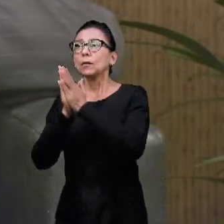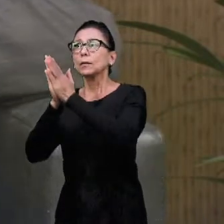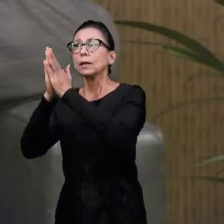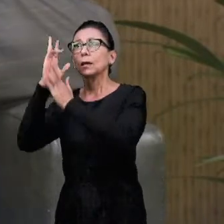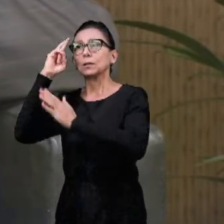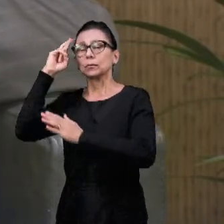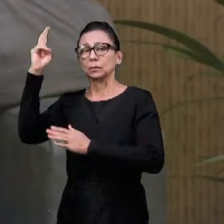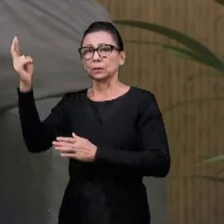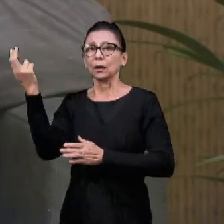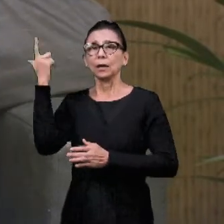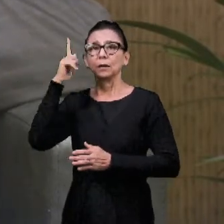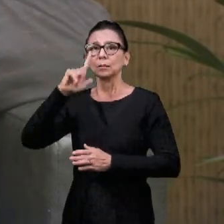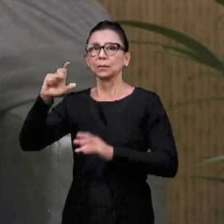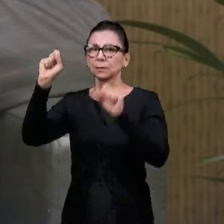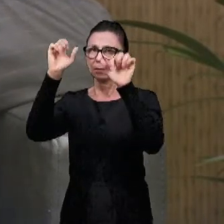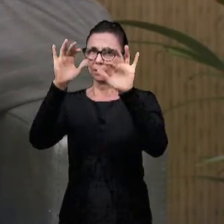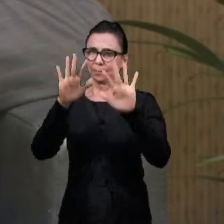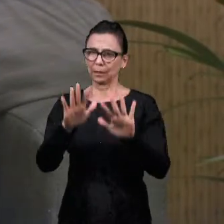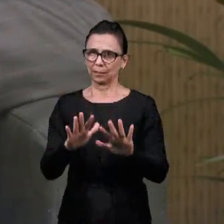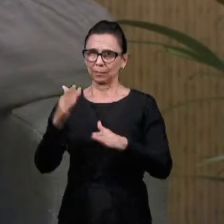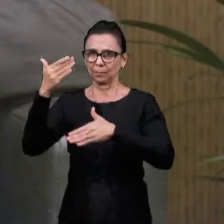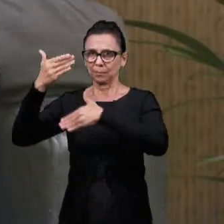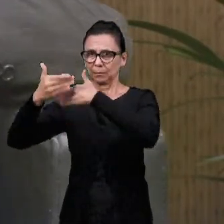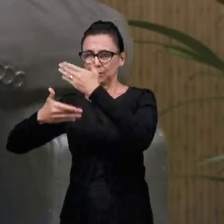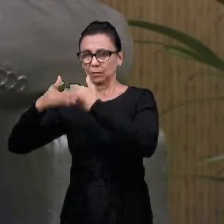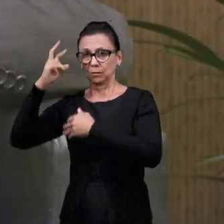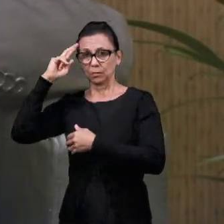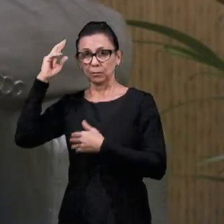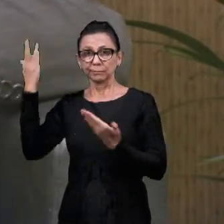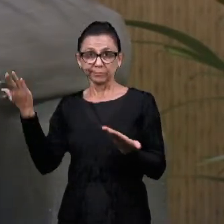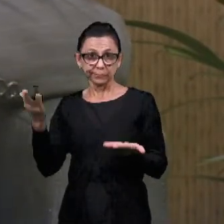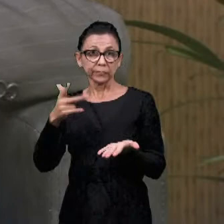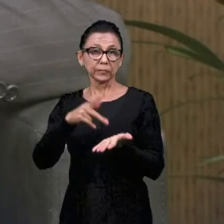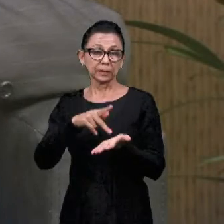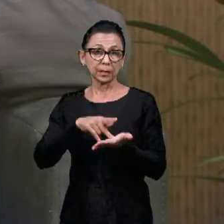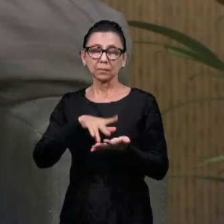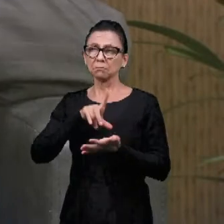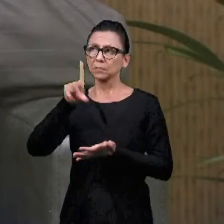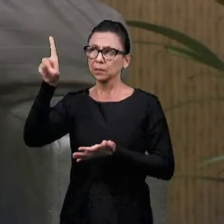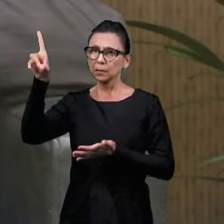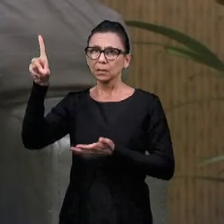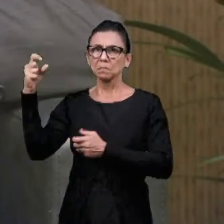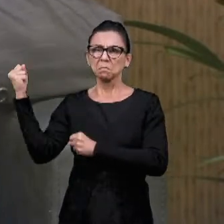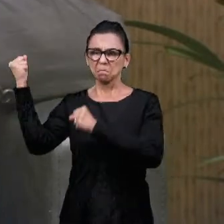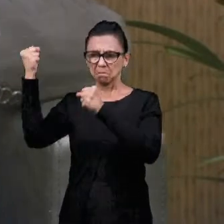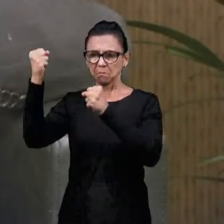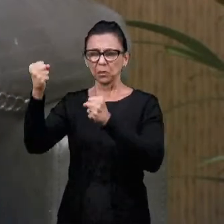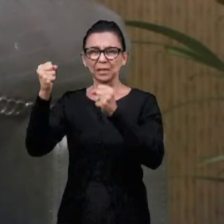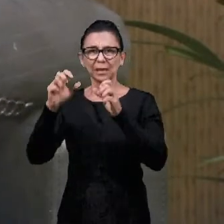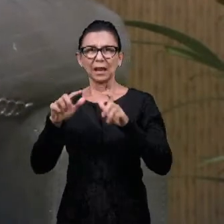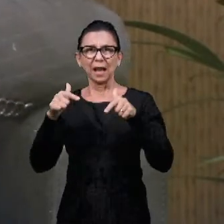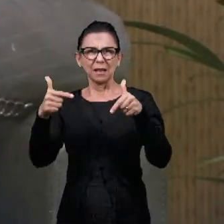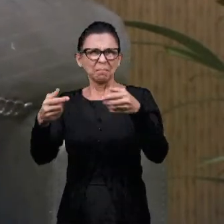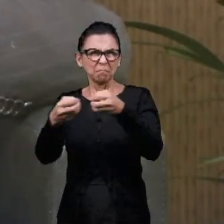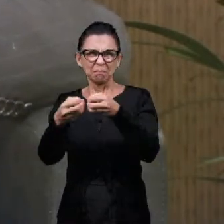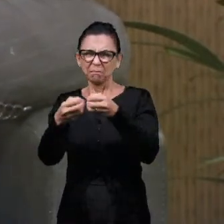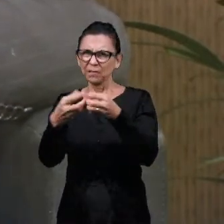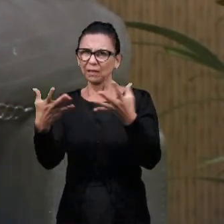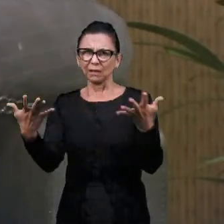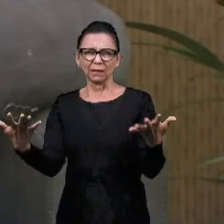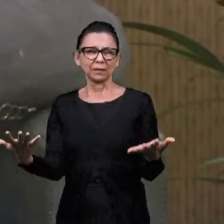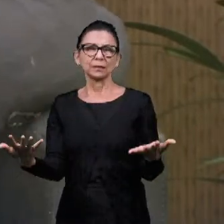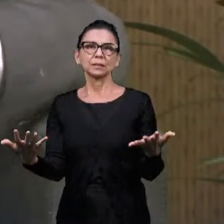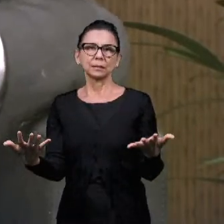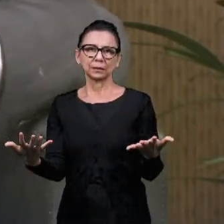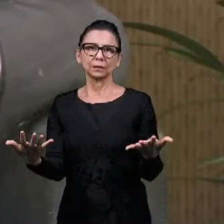alcançar estas bênçãos diante do Senhor, não é? E vamos ver o Deus poderoso que opera coisas extraordinárias.